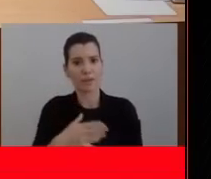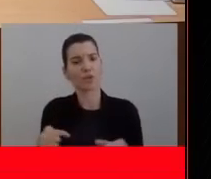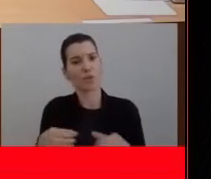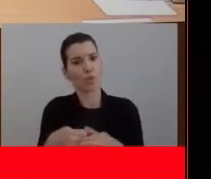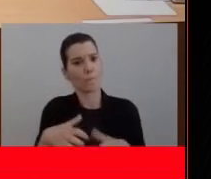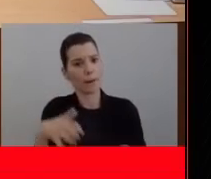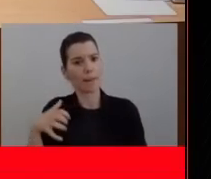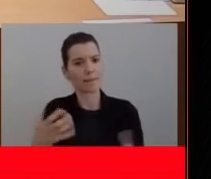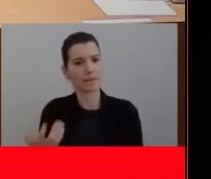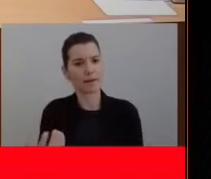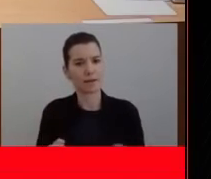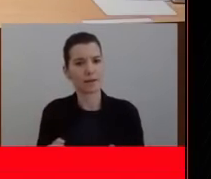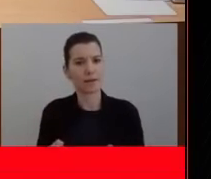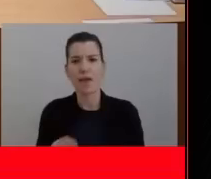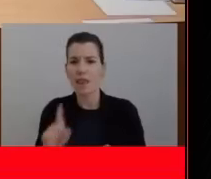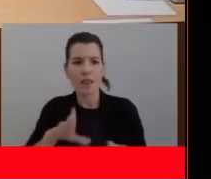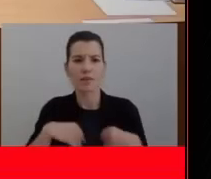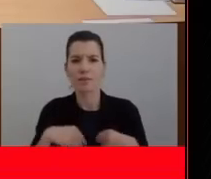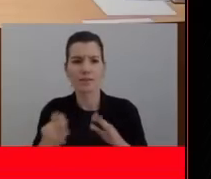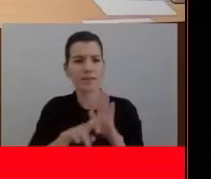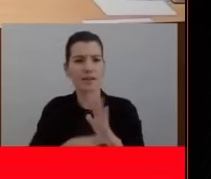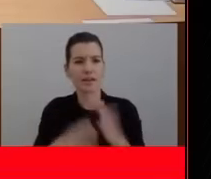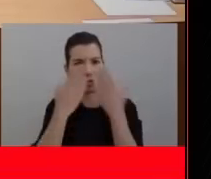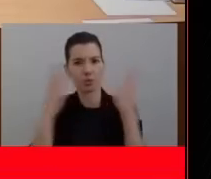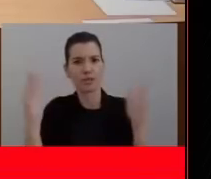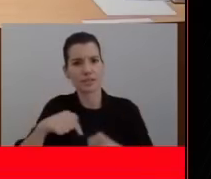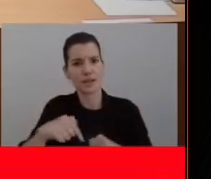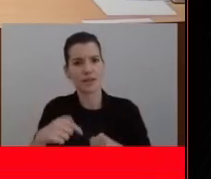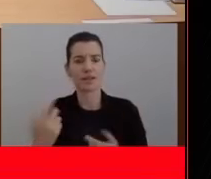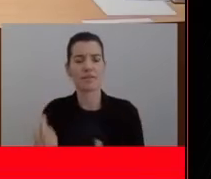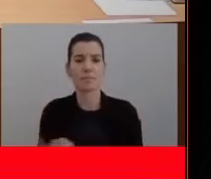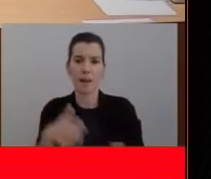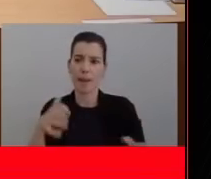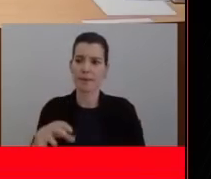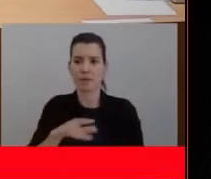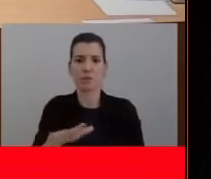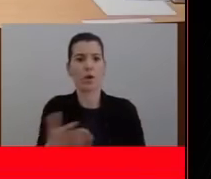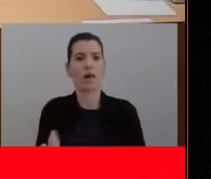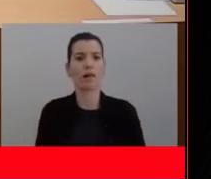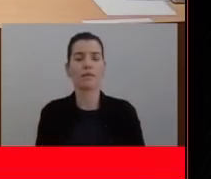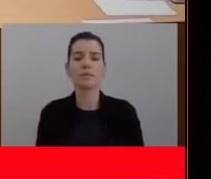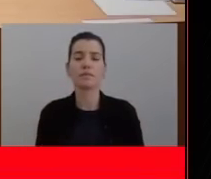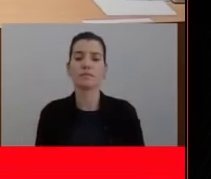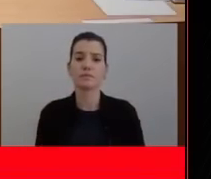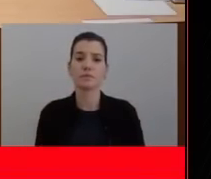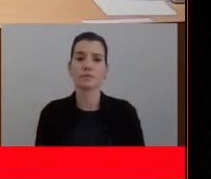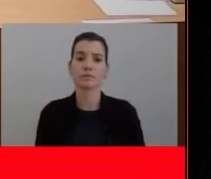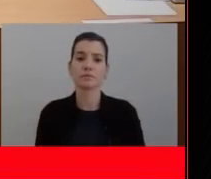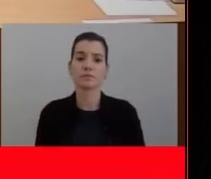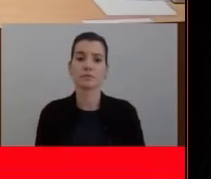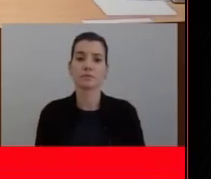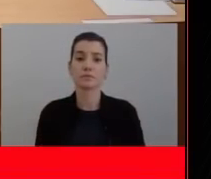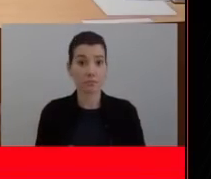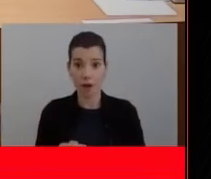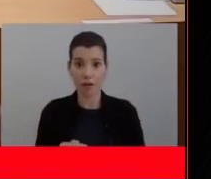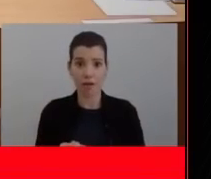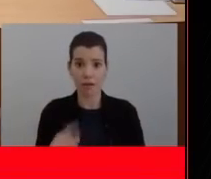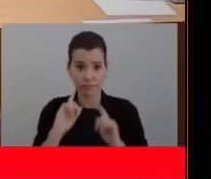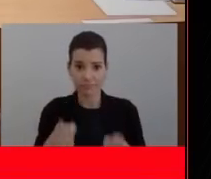e não aceita regras da Democracia aqui nas Parlamento local para não morrer